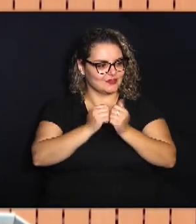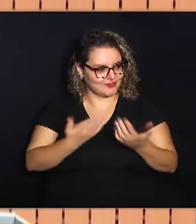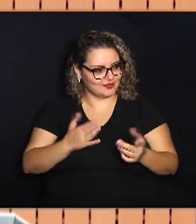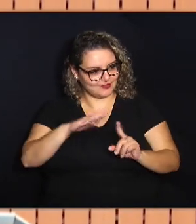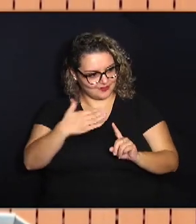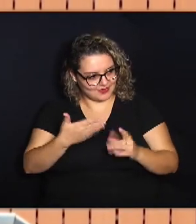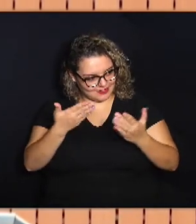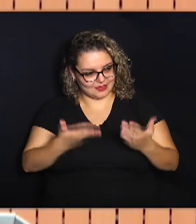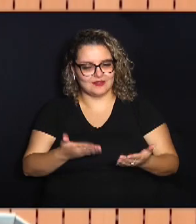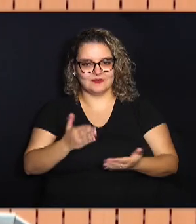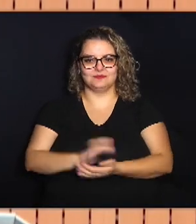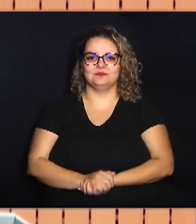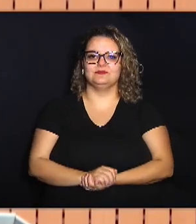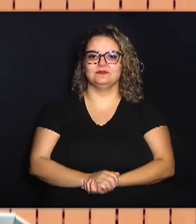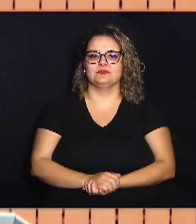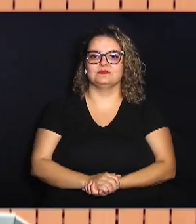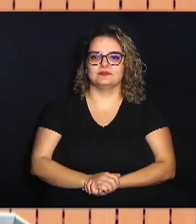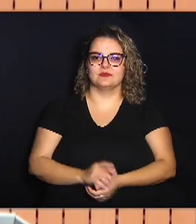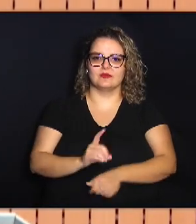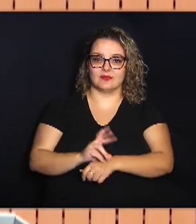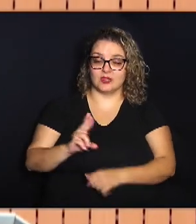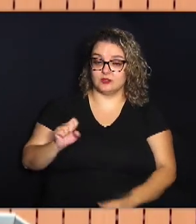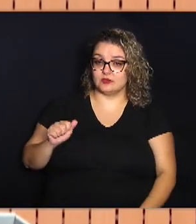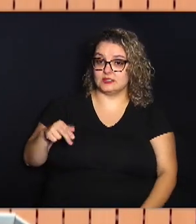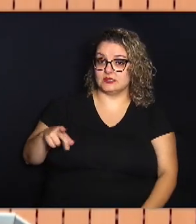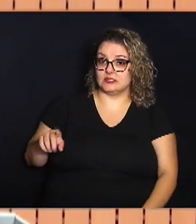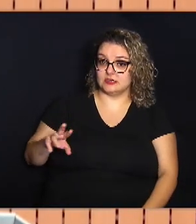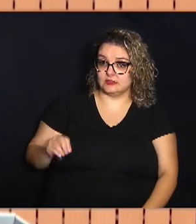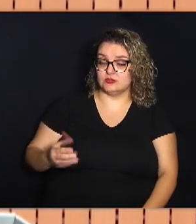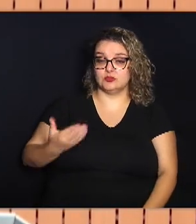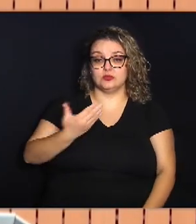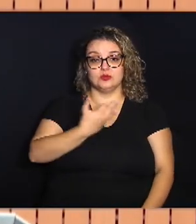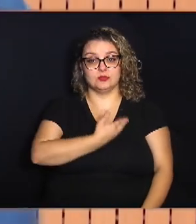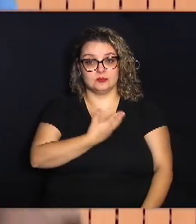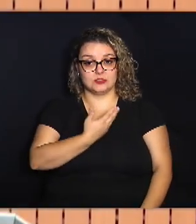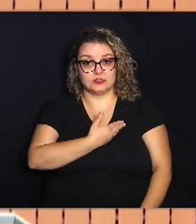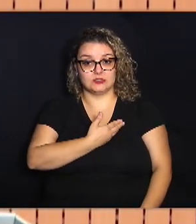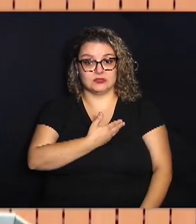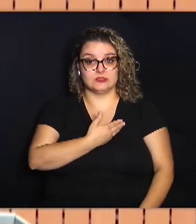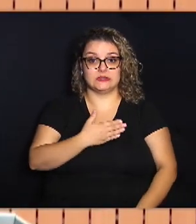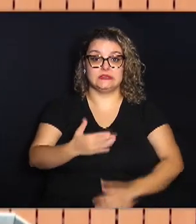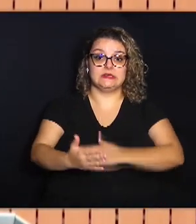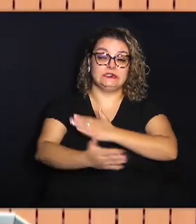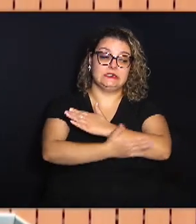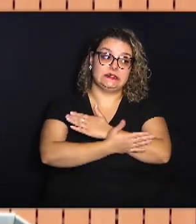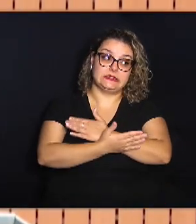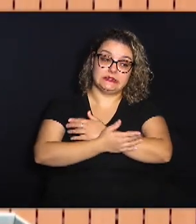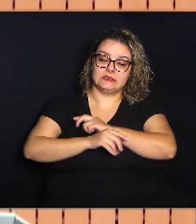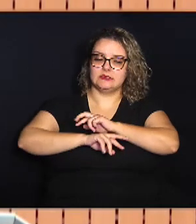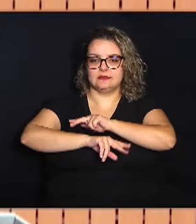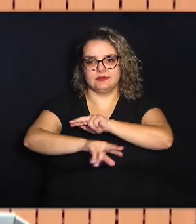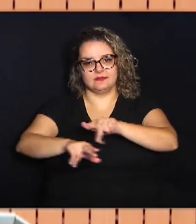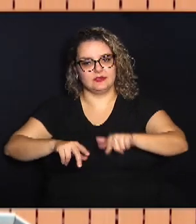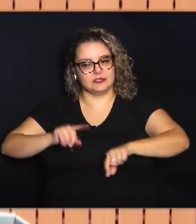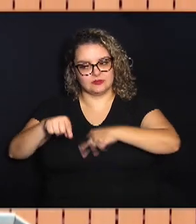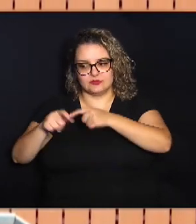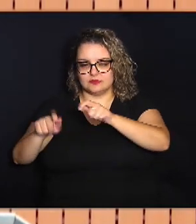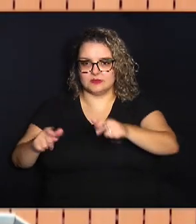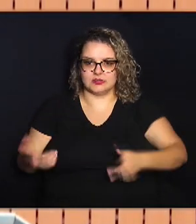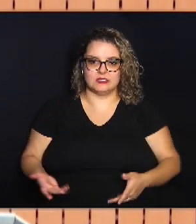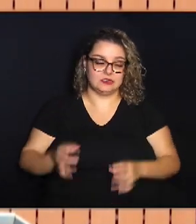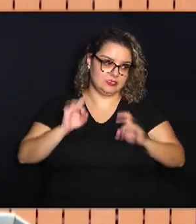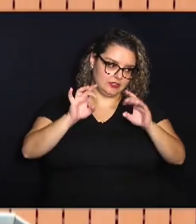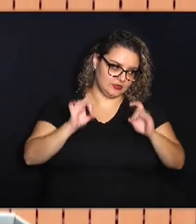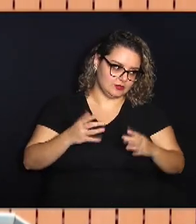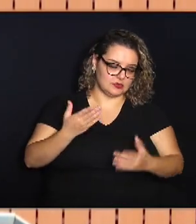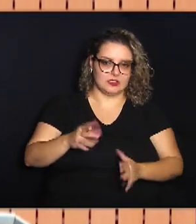homenageando, saiba disso. Dr. Sandro, também um amigo que tem ajudado tanto e tantas pessoas, né, na sua especialidade,